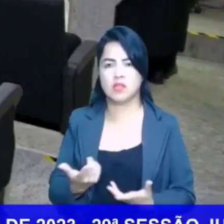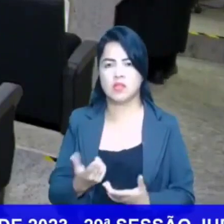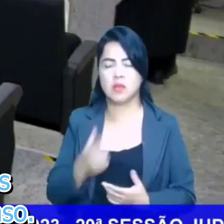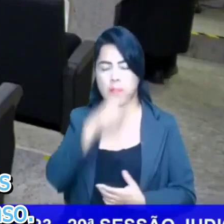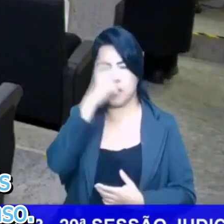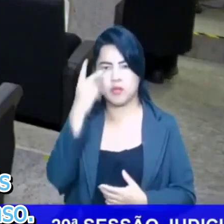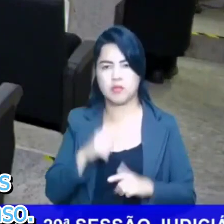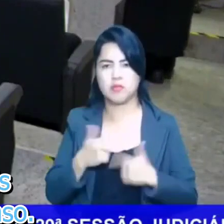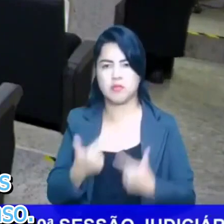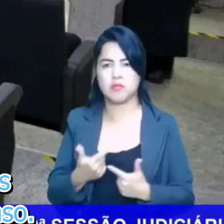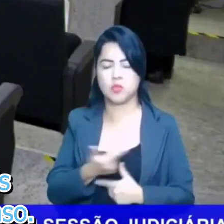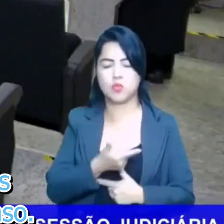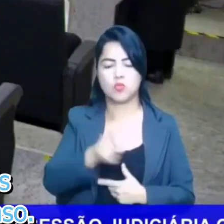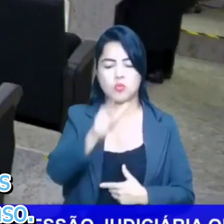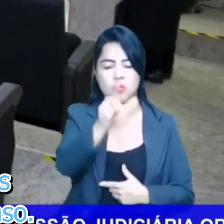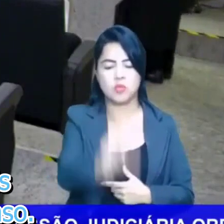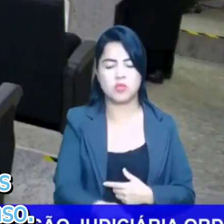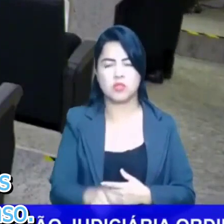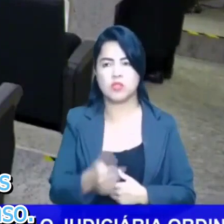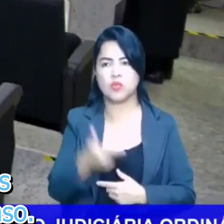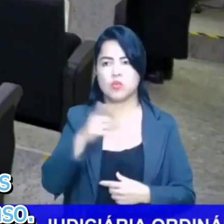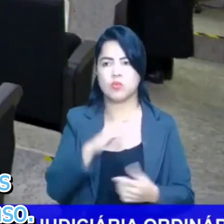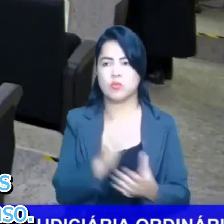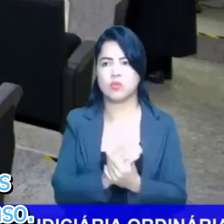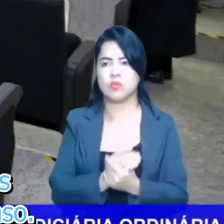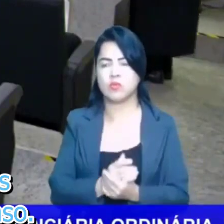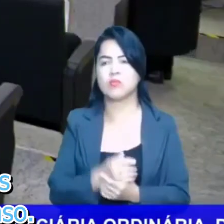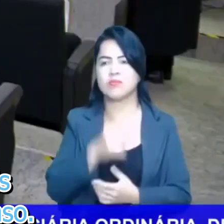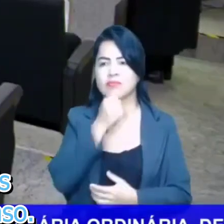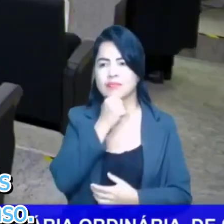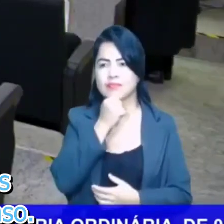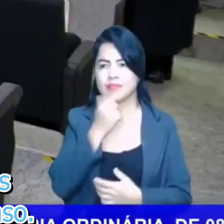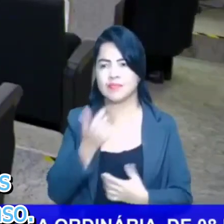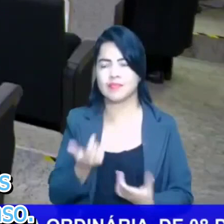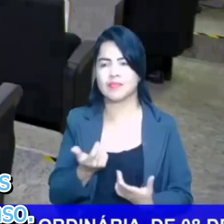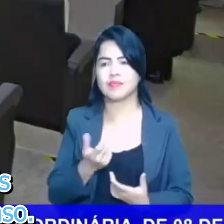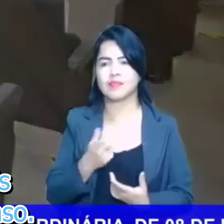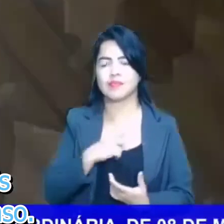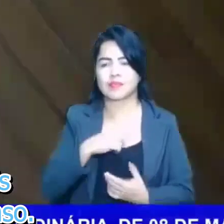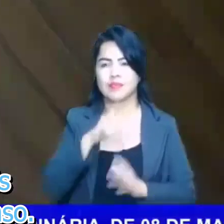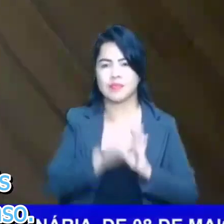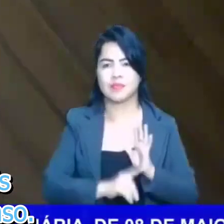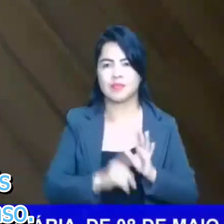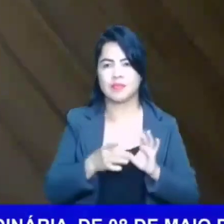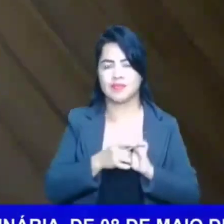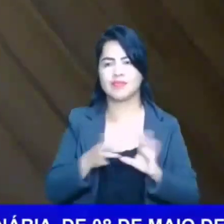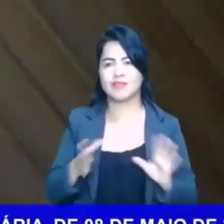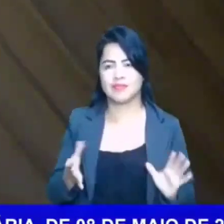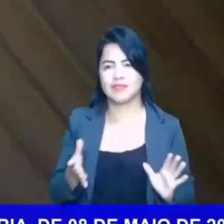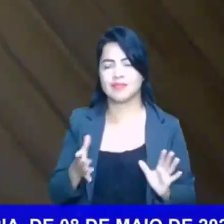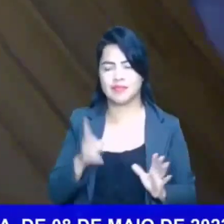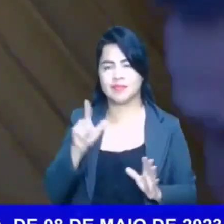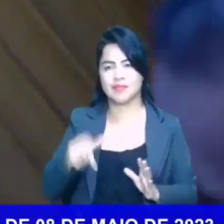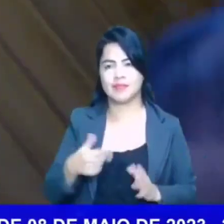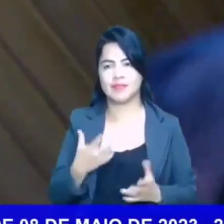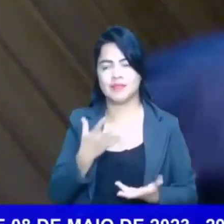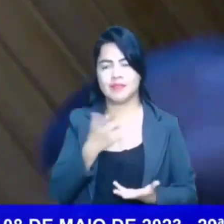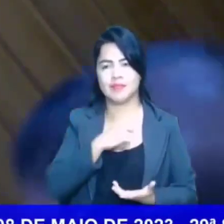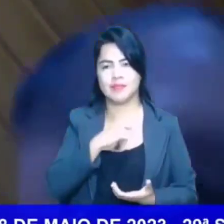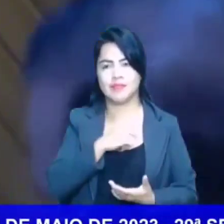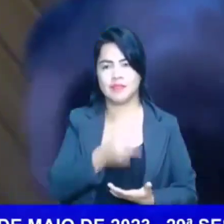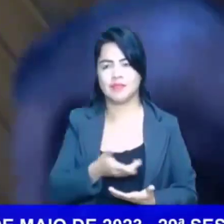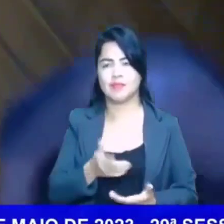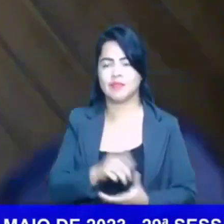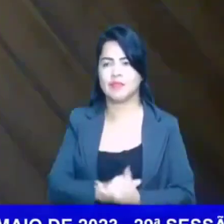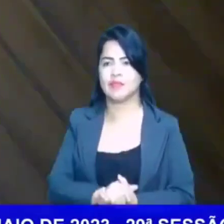litisconsorte. Tampouco terceiro de outro processo, ainda mais quando se atinge direitos indisponíveis, que é o caso. Imagem novamente direcionada ao